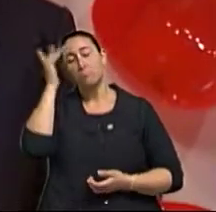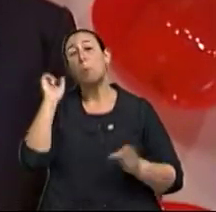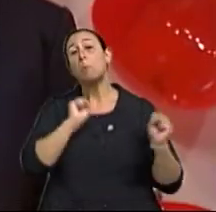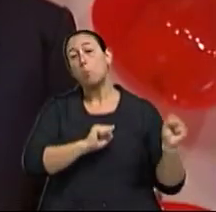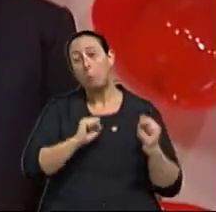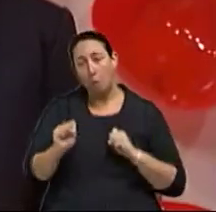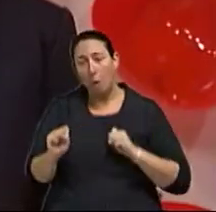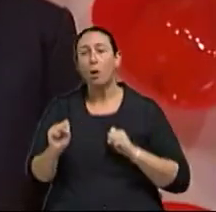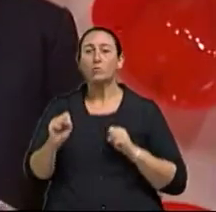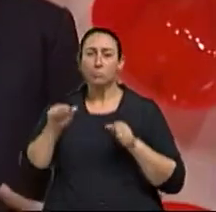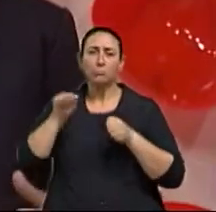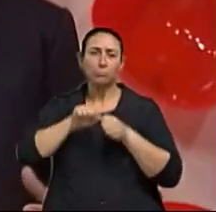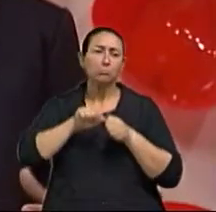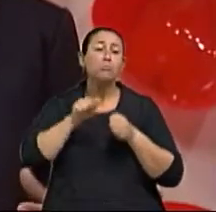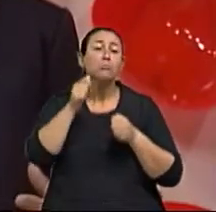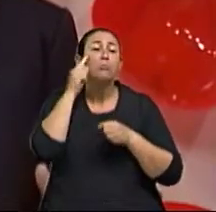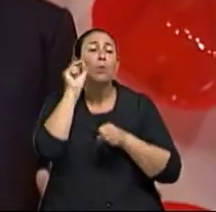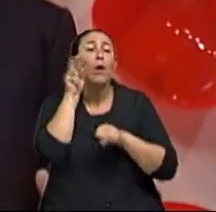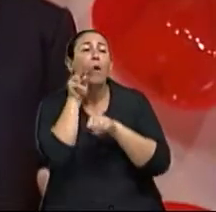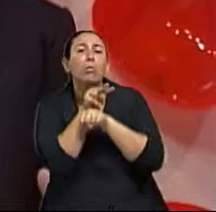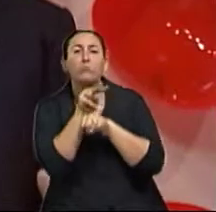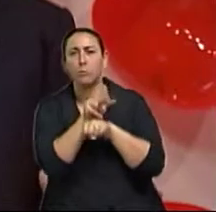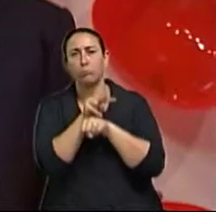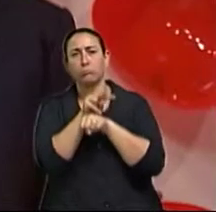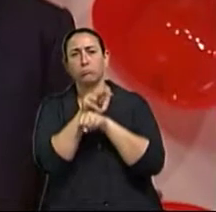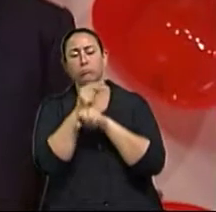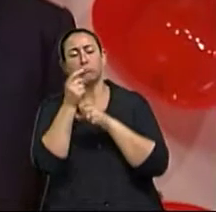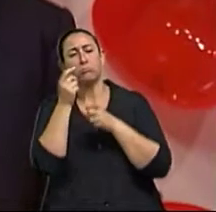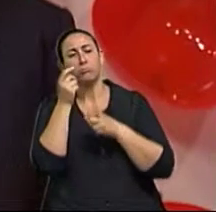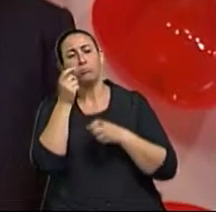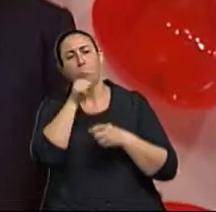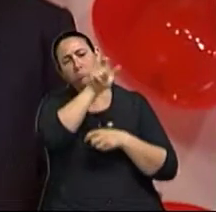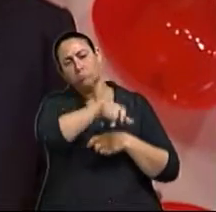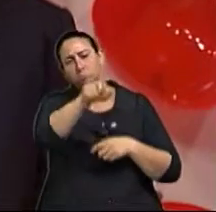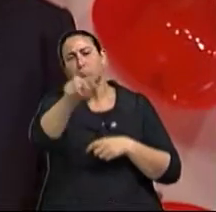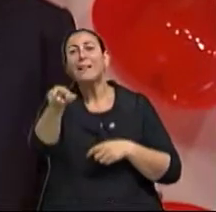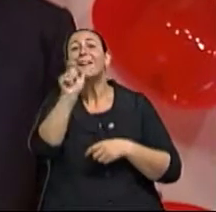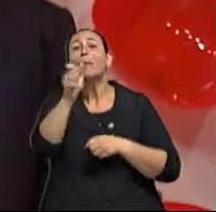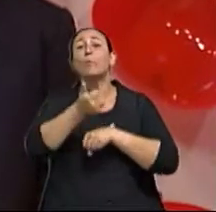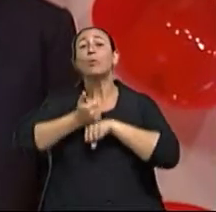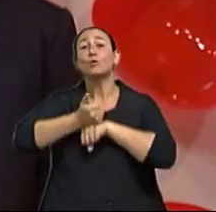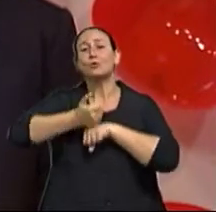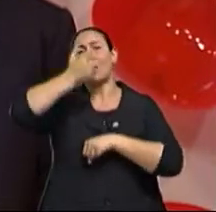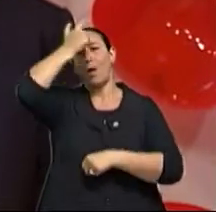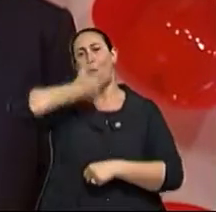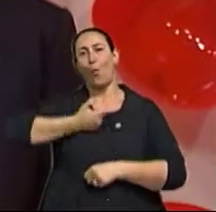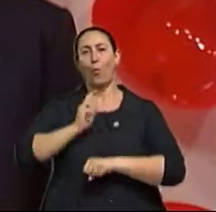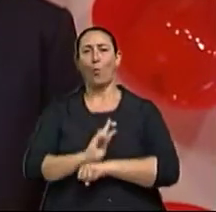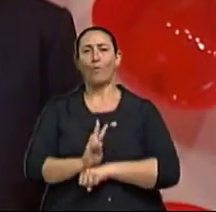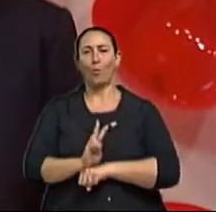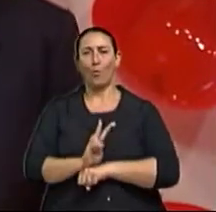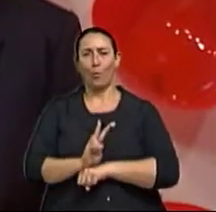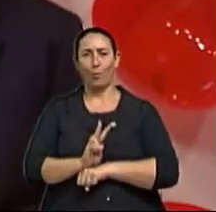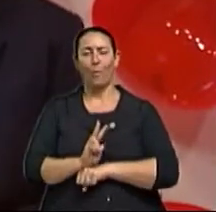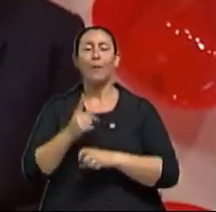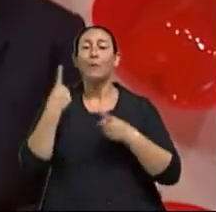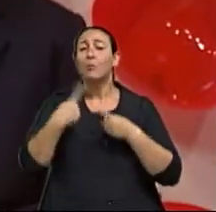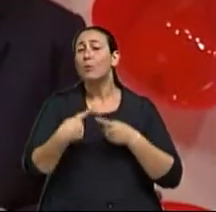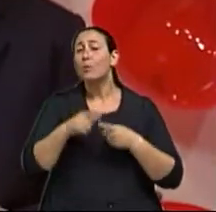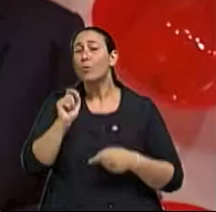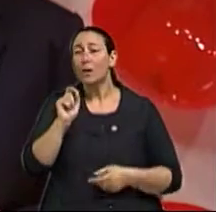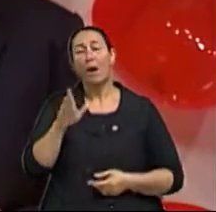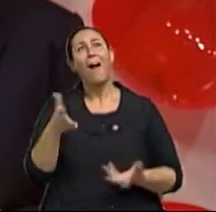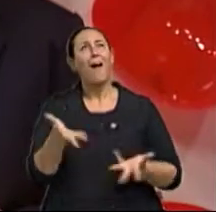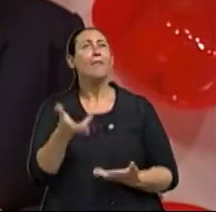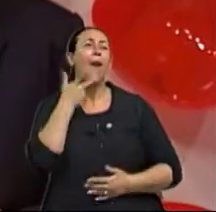como Estado, como país, uma atenção muito maior à questão dos cuidadores, né, familiares ou profissionais, do que nós estamos dando. Porque nós estamos